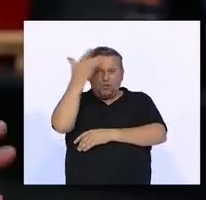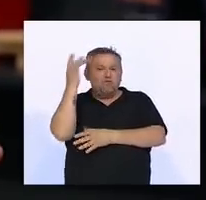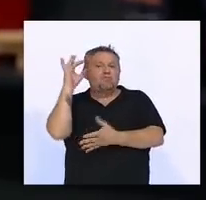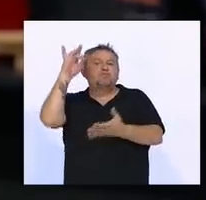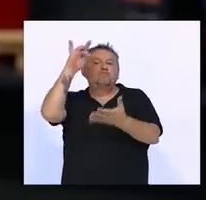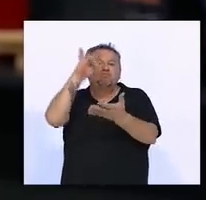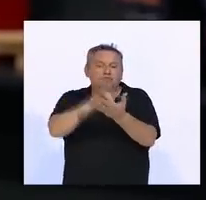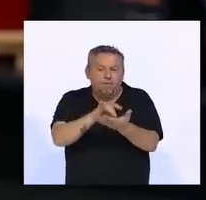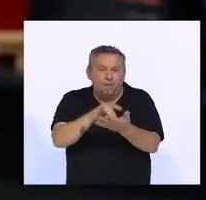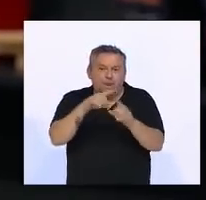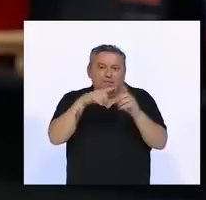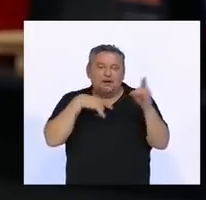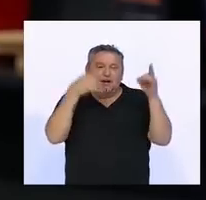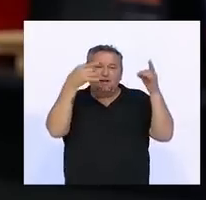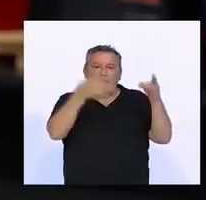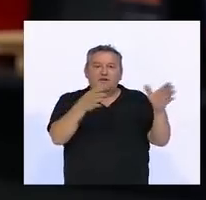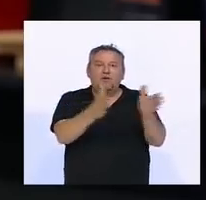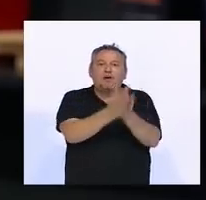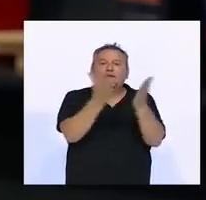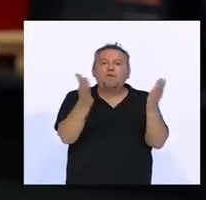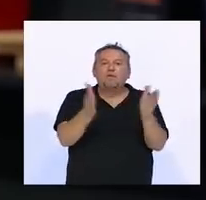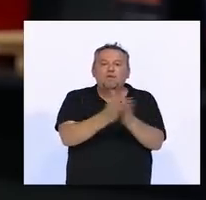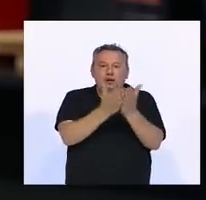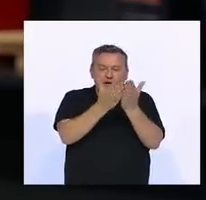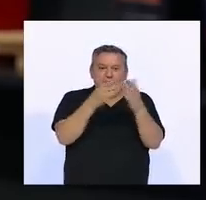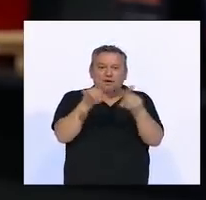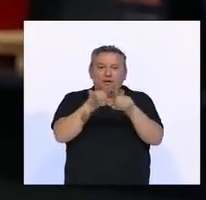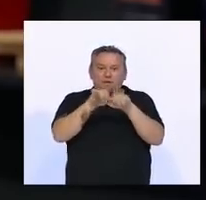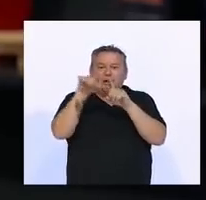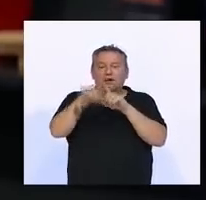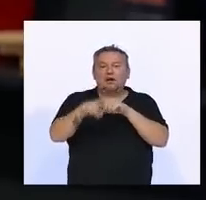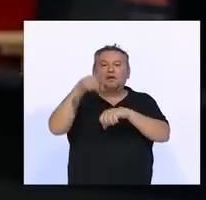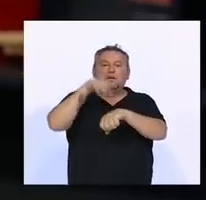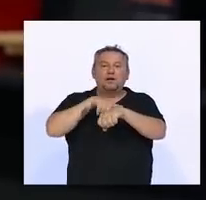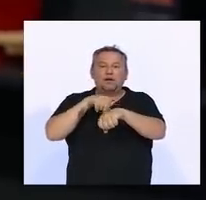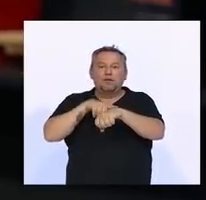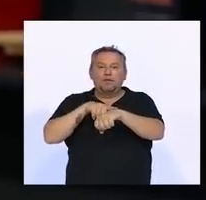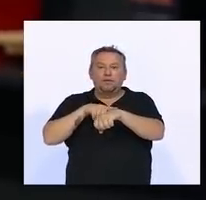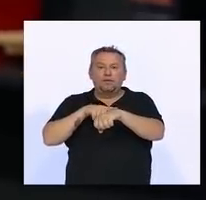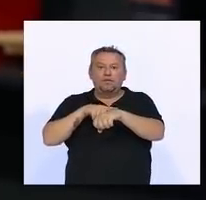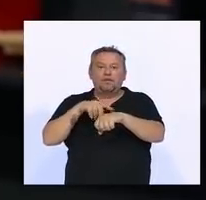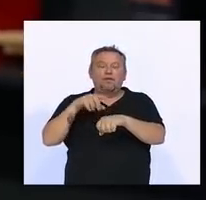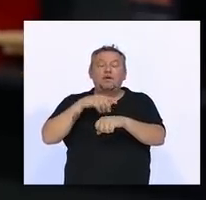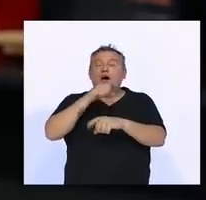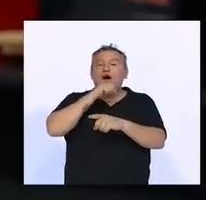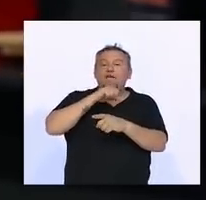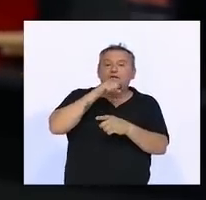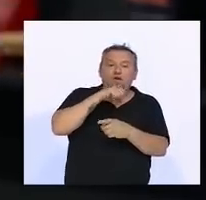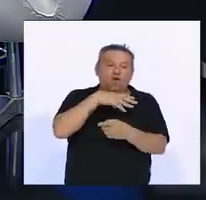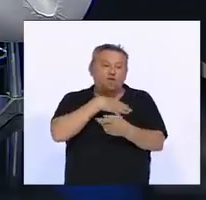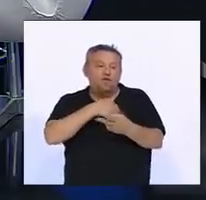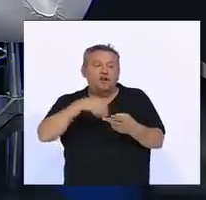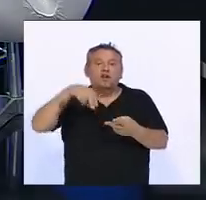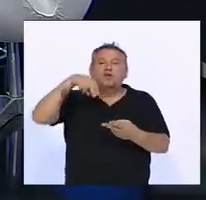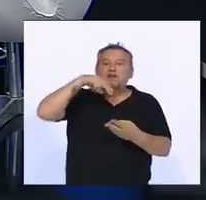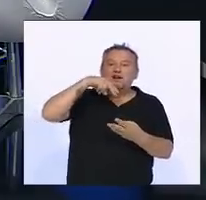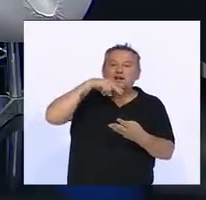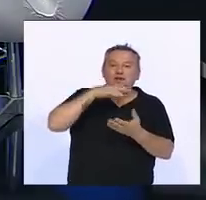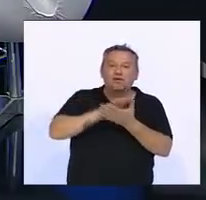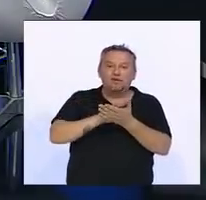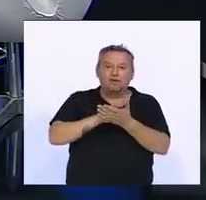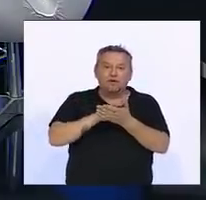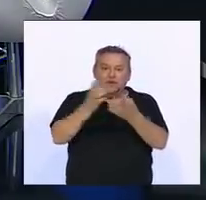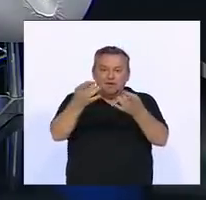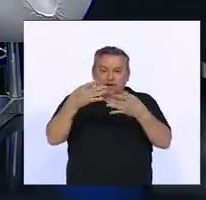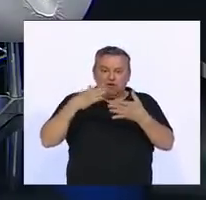elas larguem dessa pobreza que encosta nessas gerações. Avô, filho, neto, pobreza. O que você vai deixar para mim?